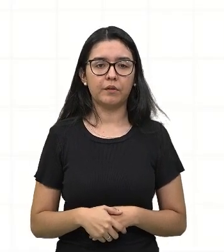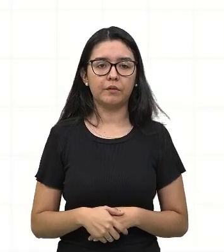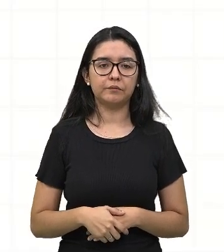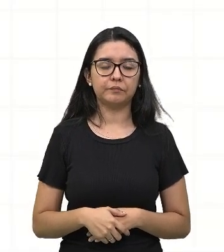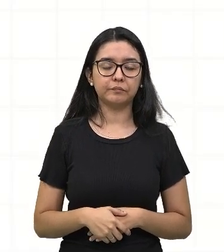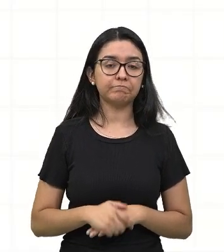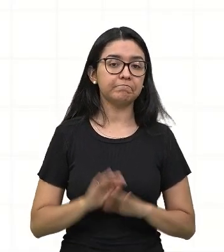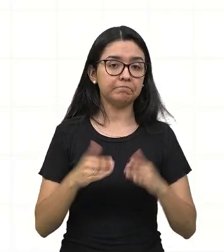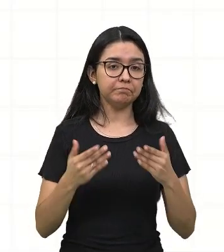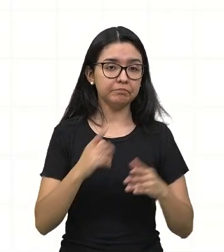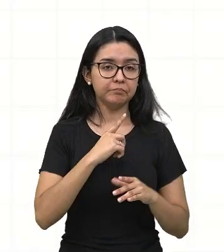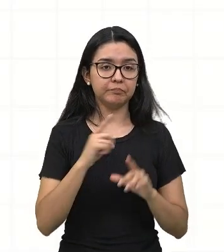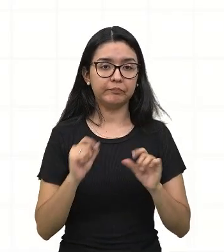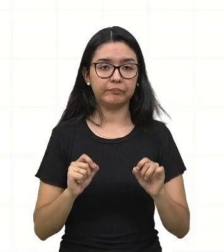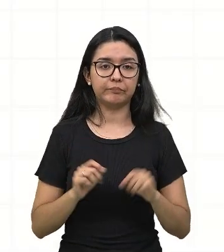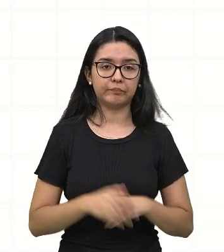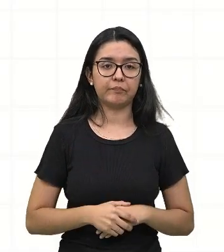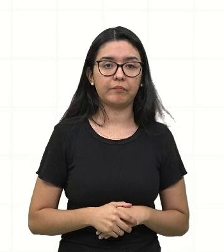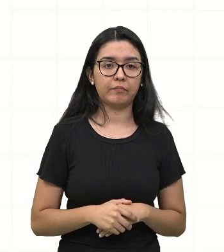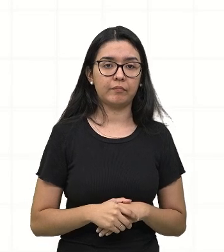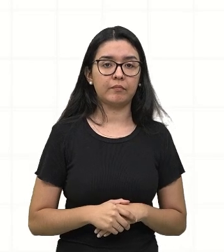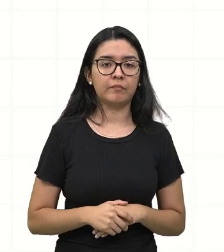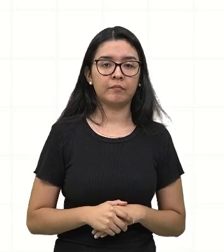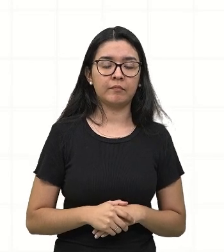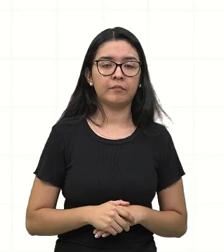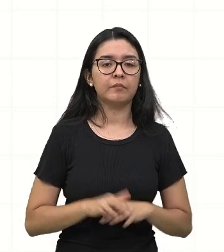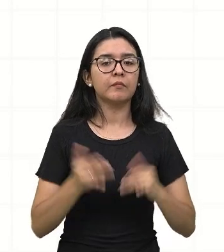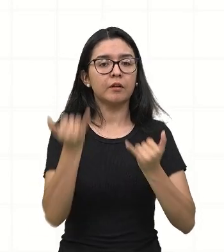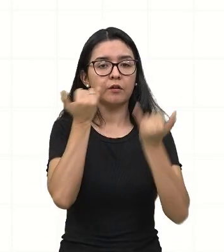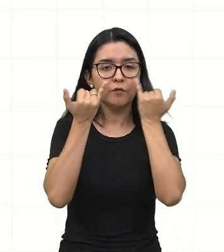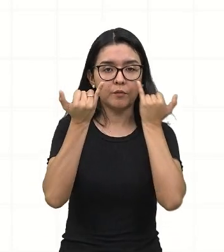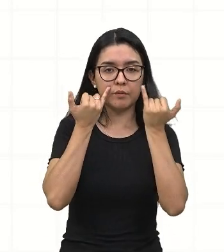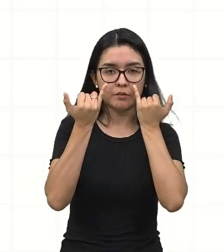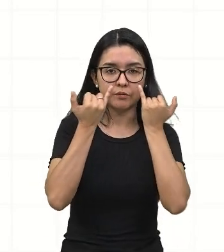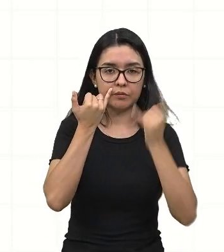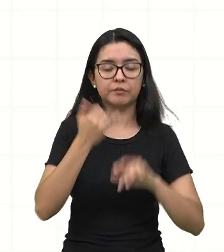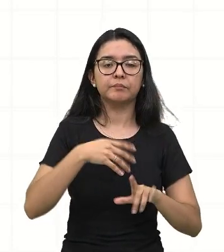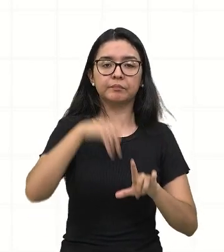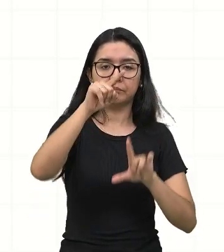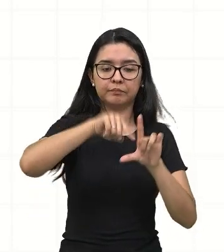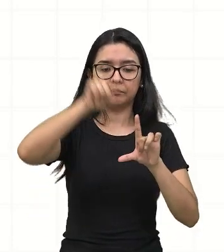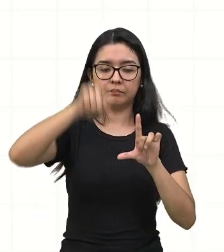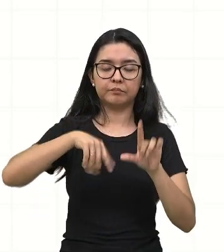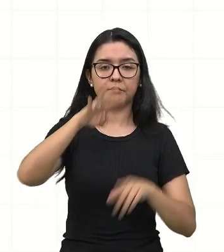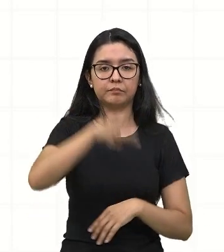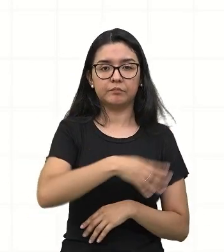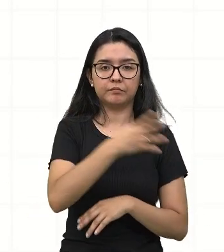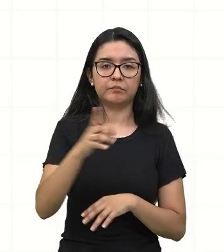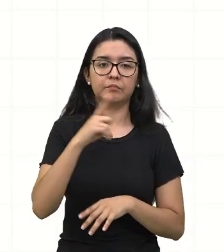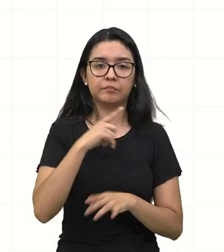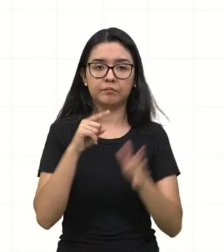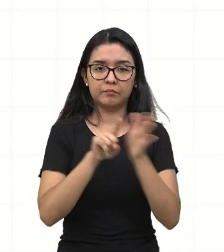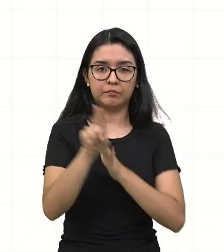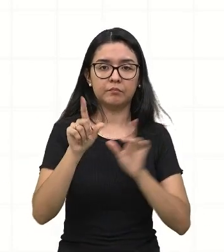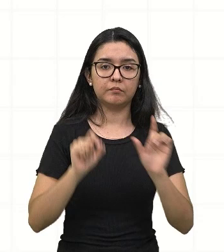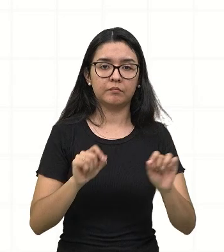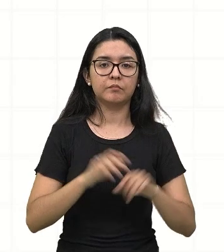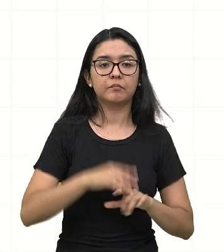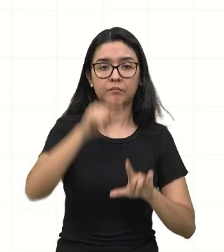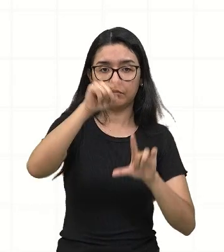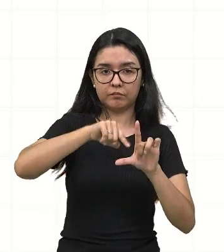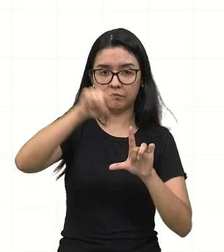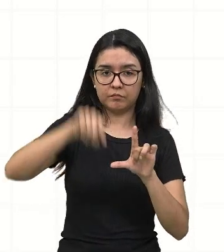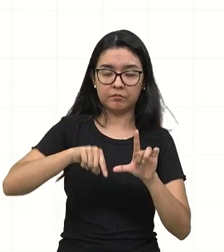Bom, temos lá. Leitura das informações de tabelas ou gráfico. Temos aí uma questão que diz assim, ó. O gráfico a